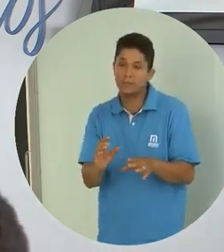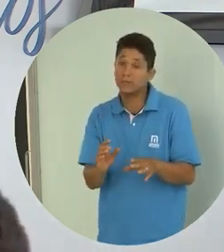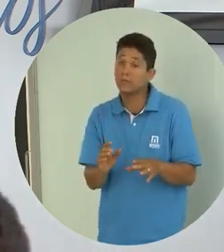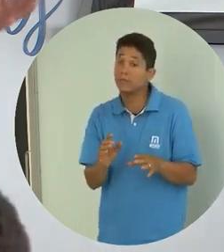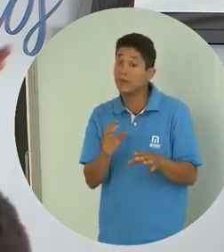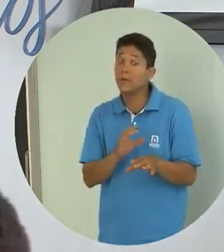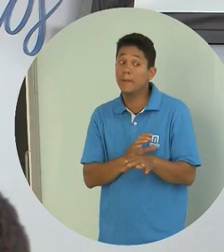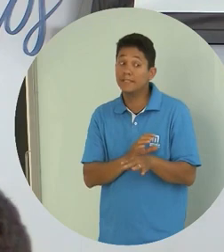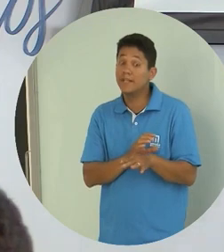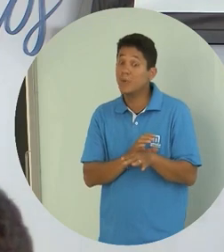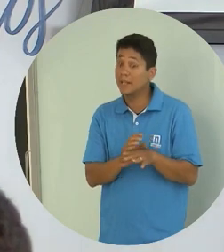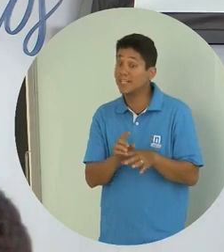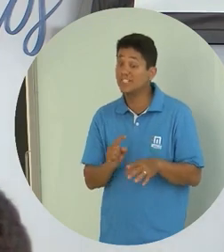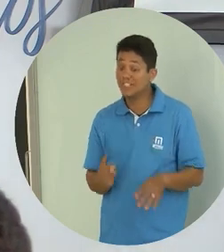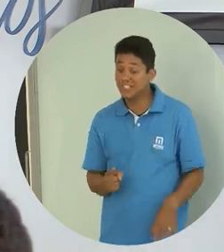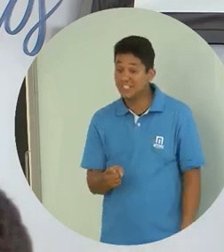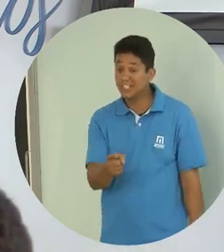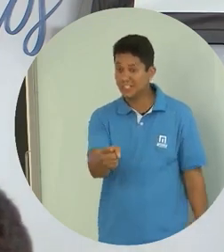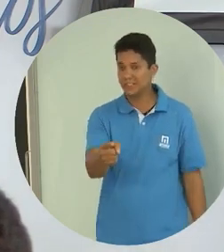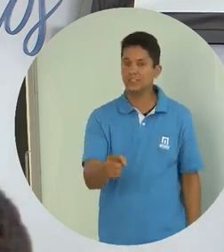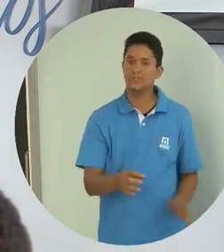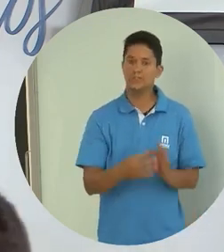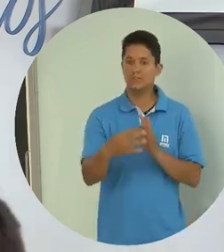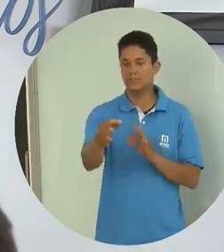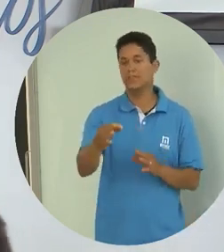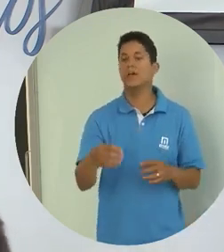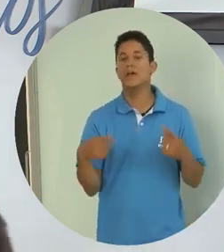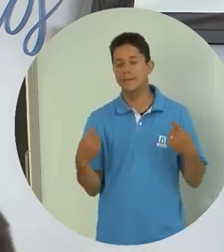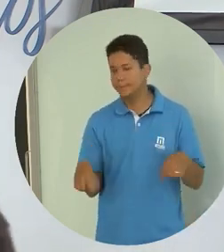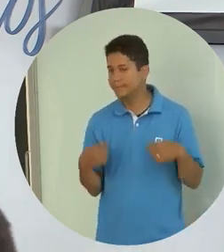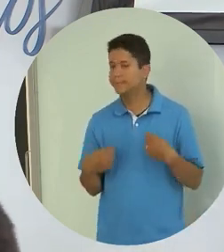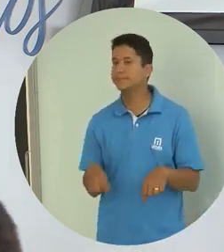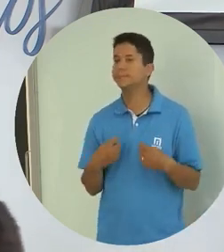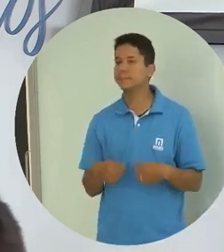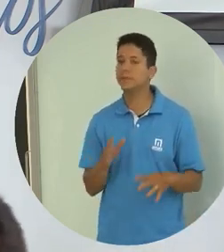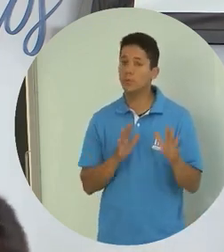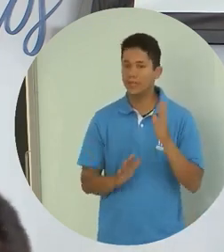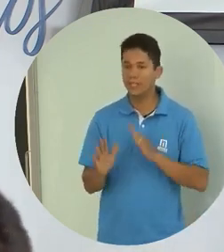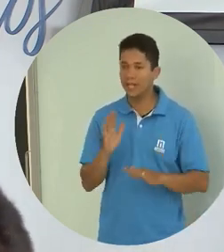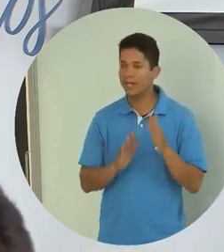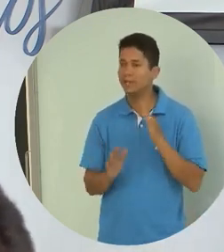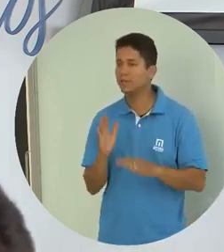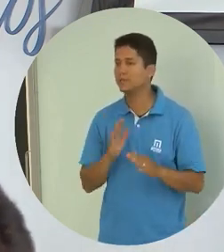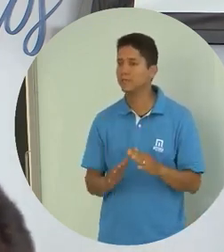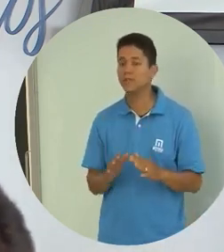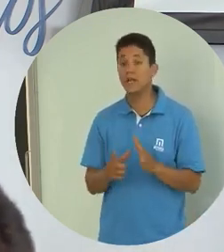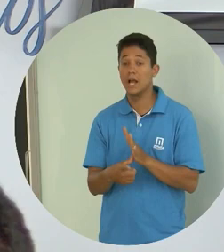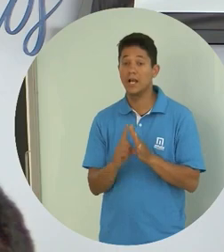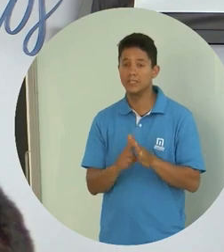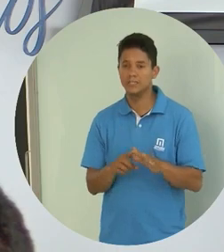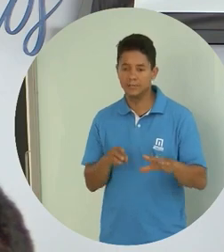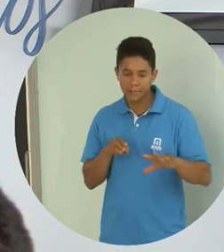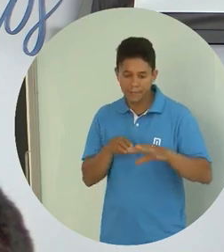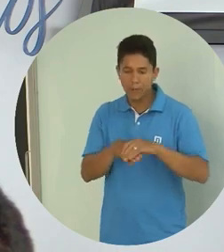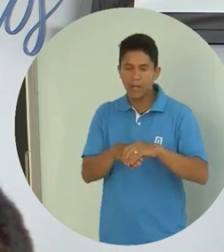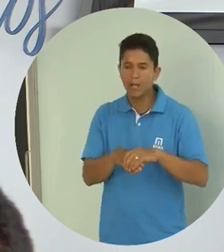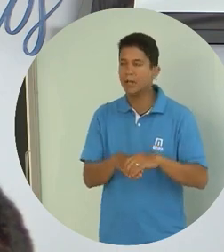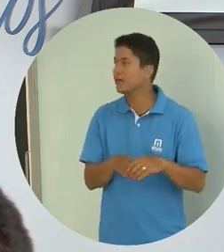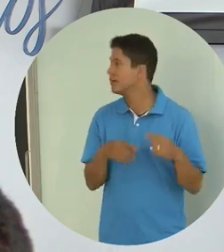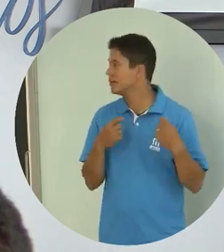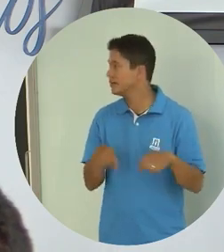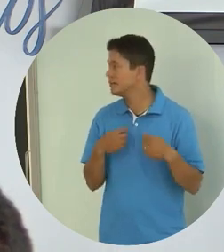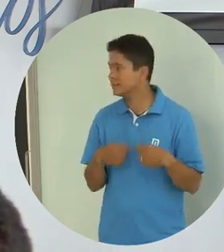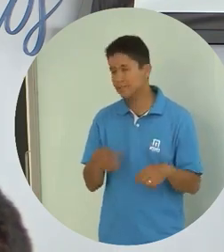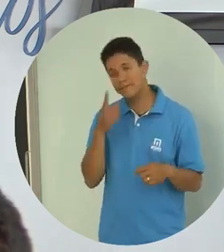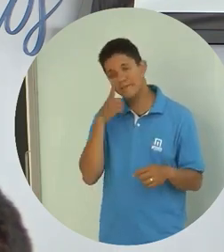concretagem a longa distância. A gente precisa também tomar o cuidado de, antes de plugar, certificar que a galeria